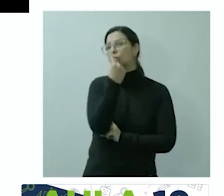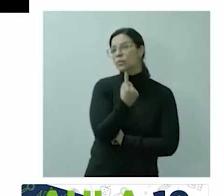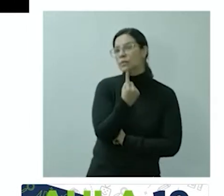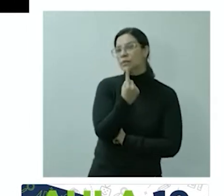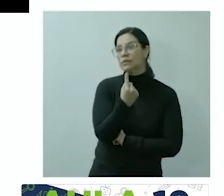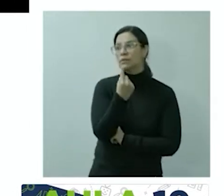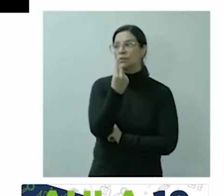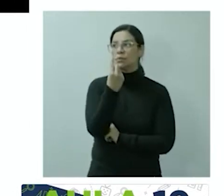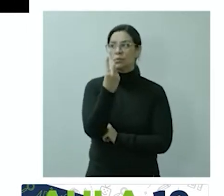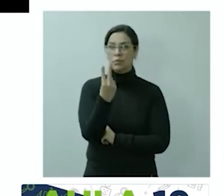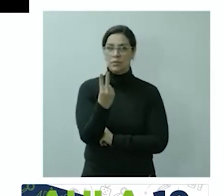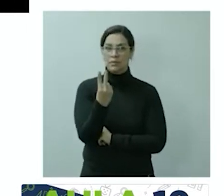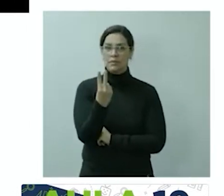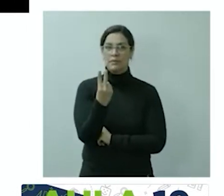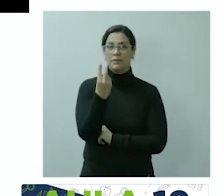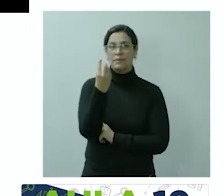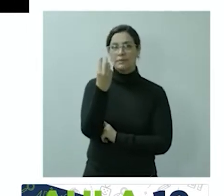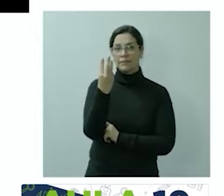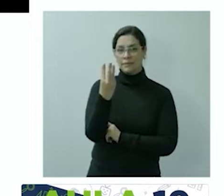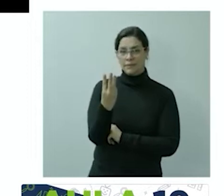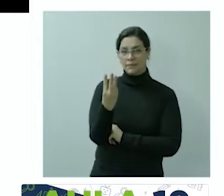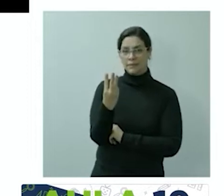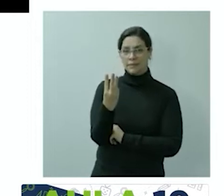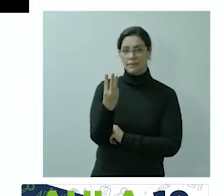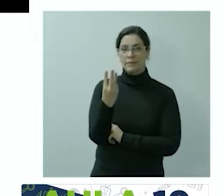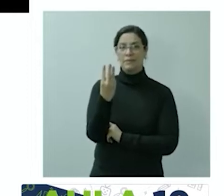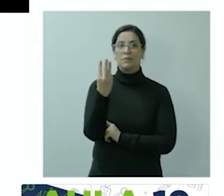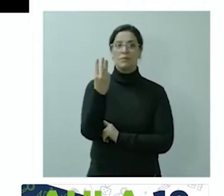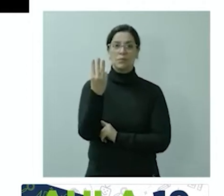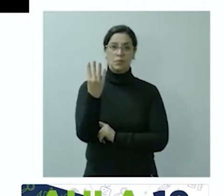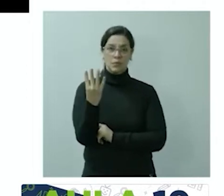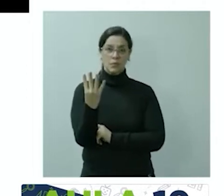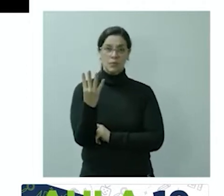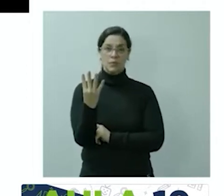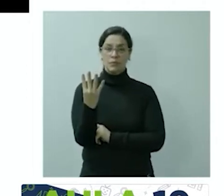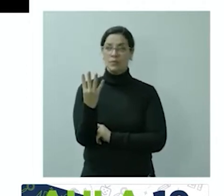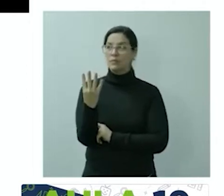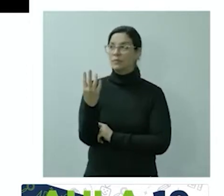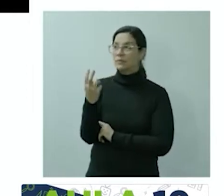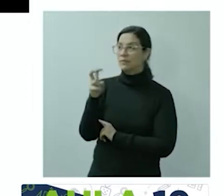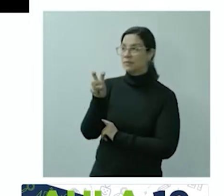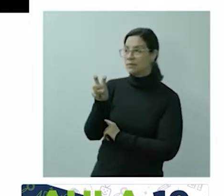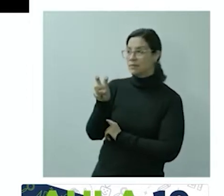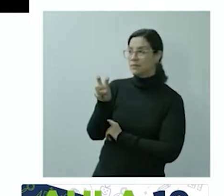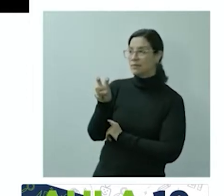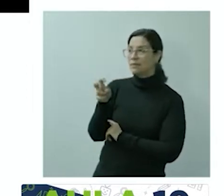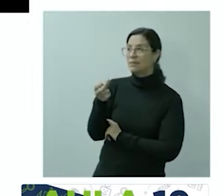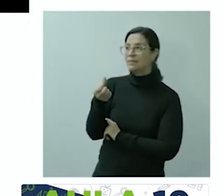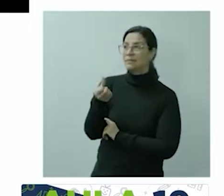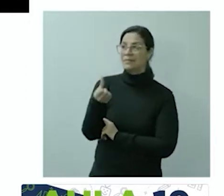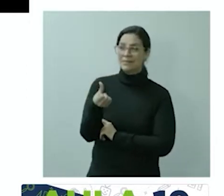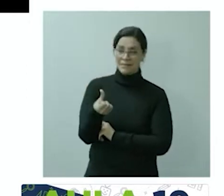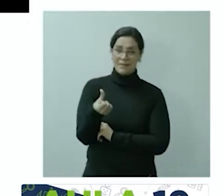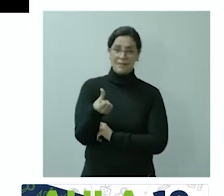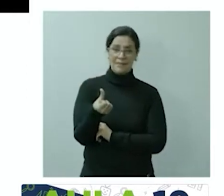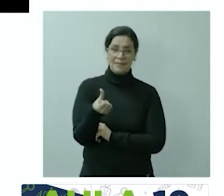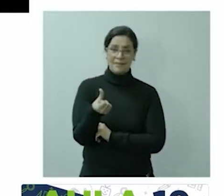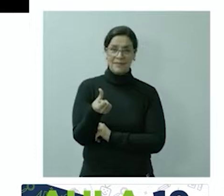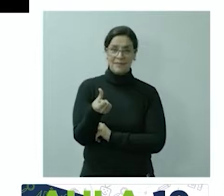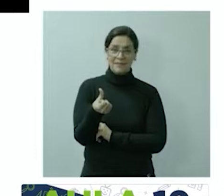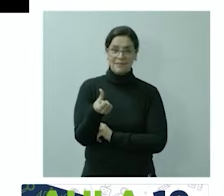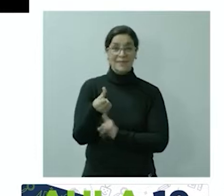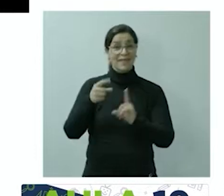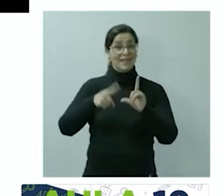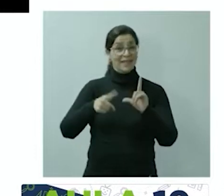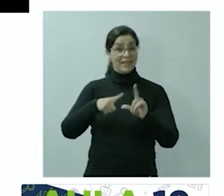Uma, duas, três, quatro, cinco,